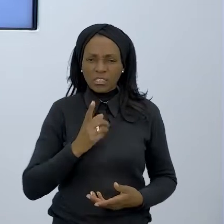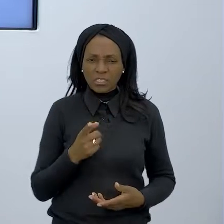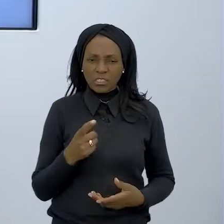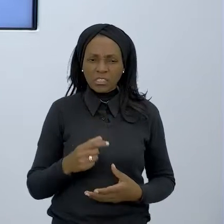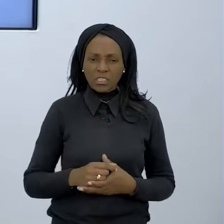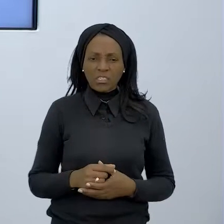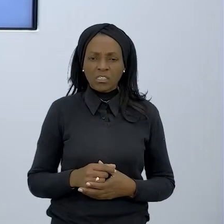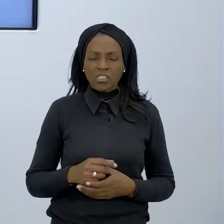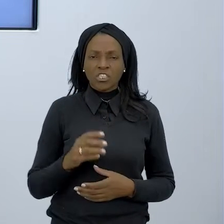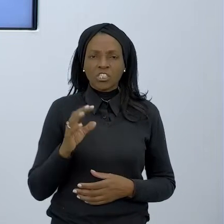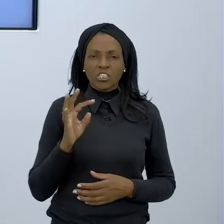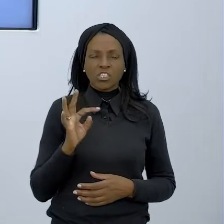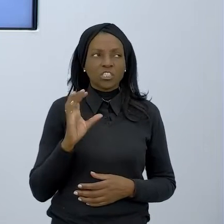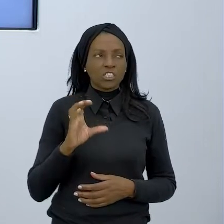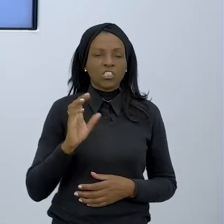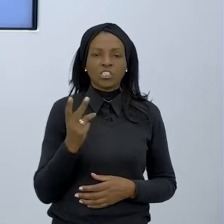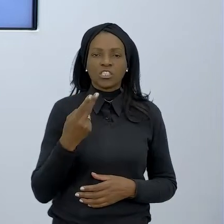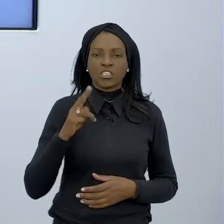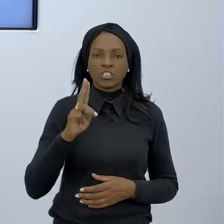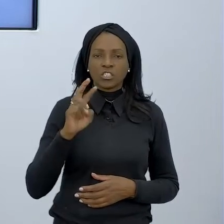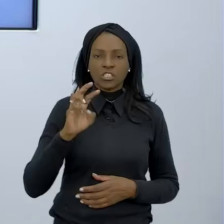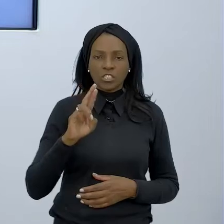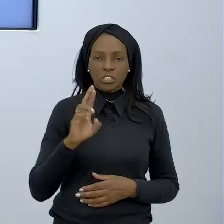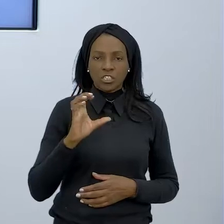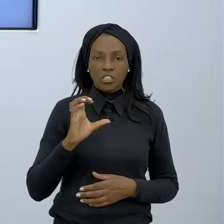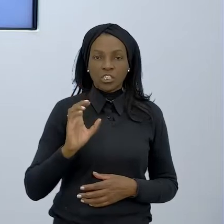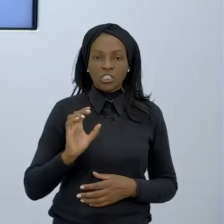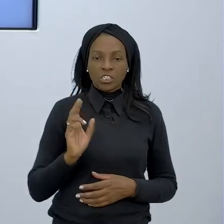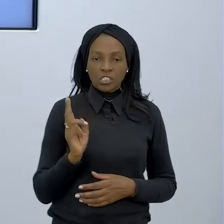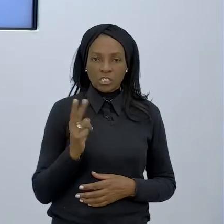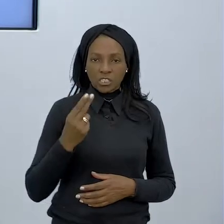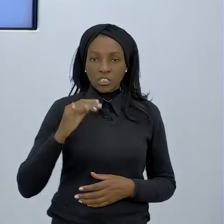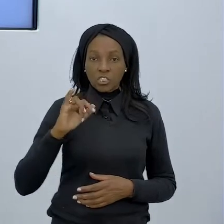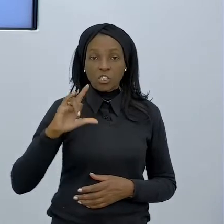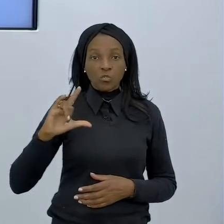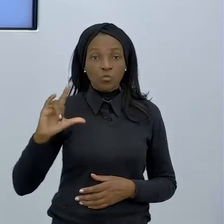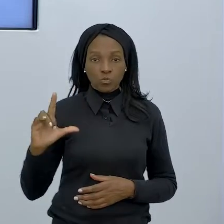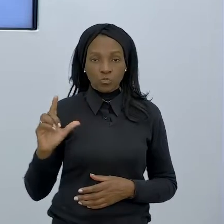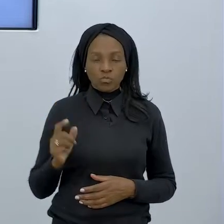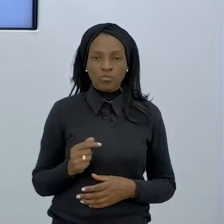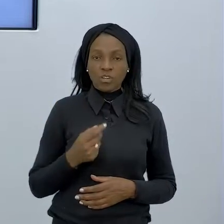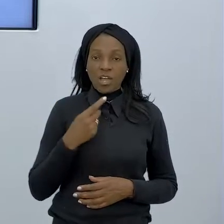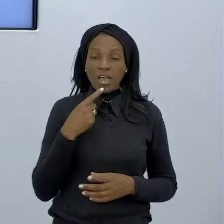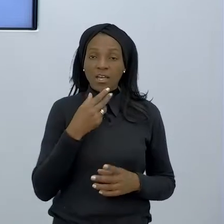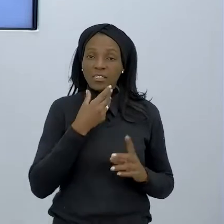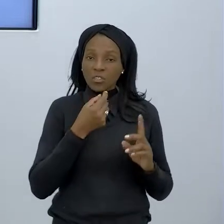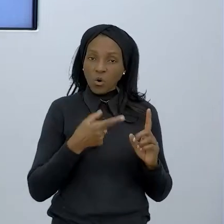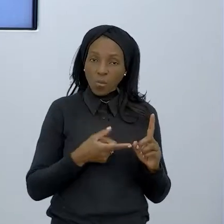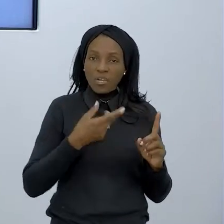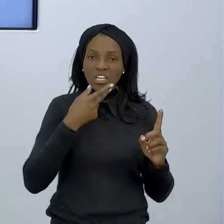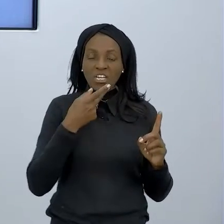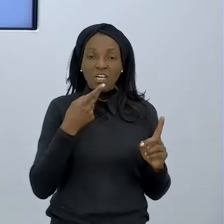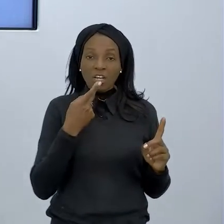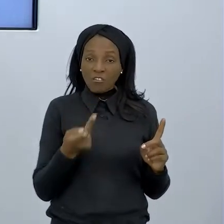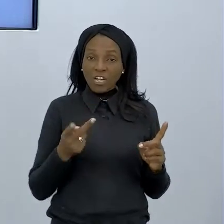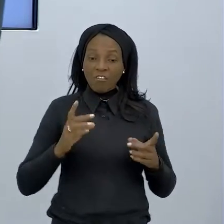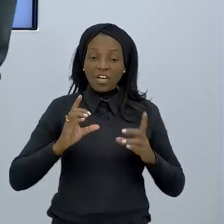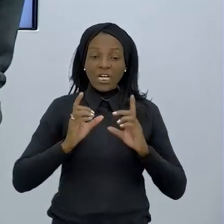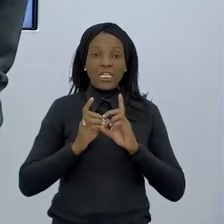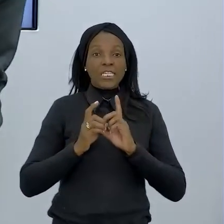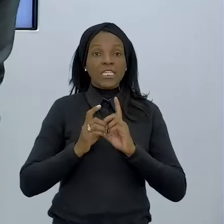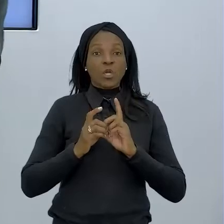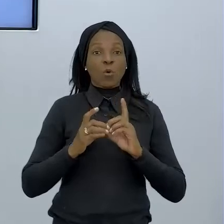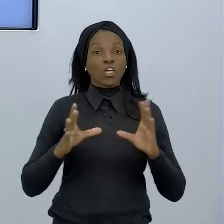Winston Churchill. Ele dizia que a democracia, que é justamente esse modelo